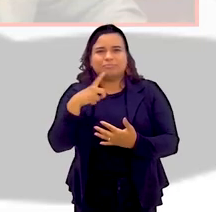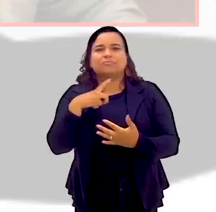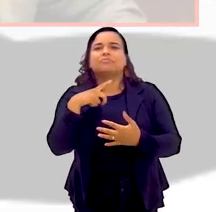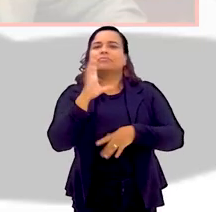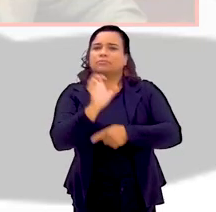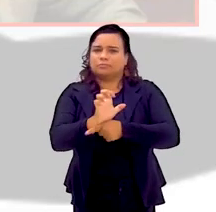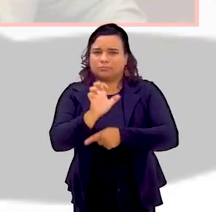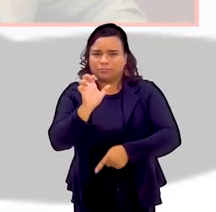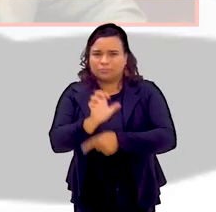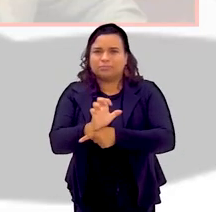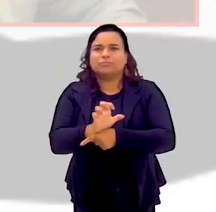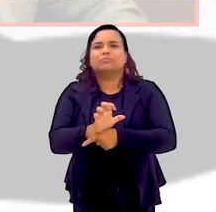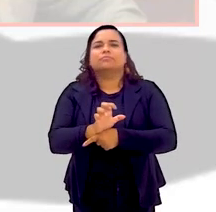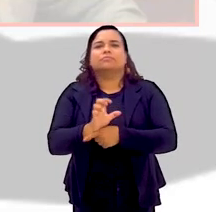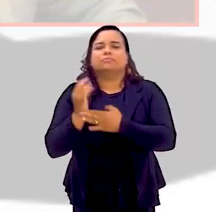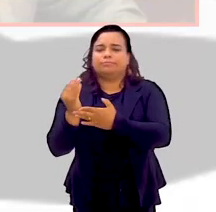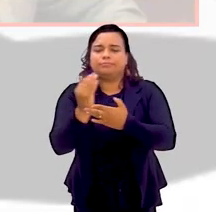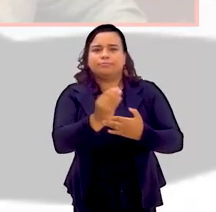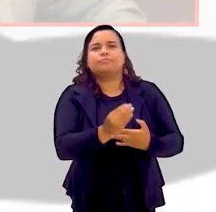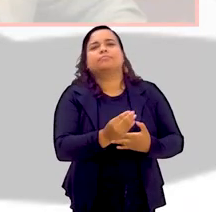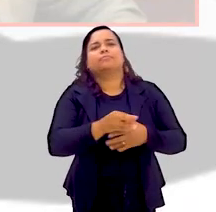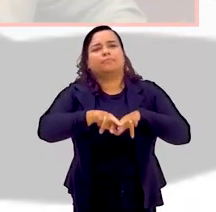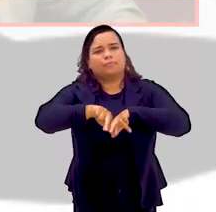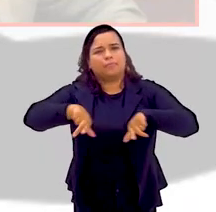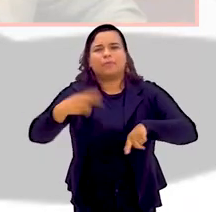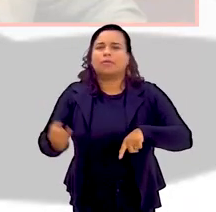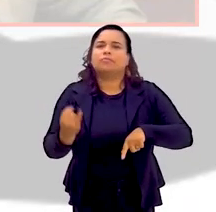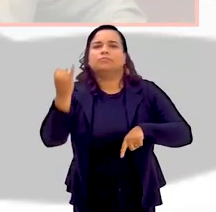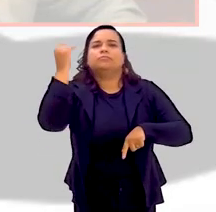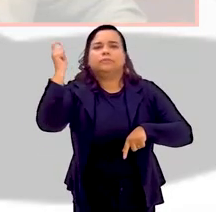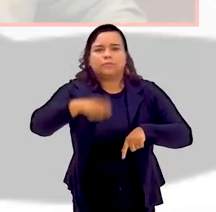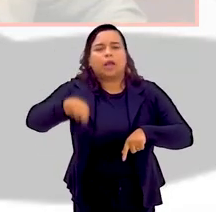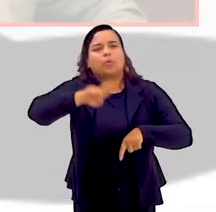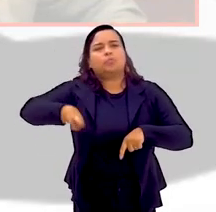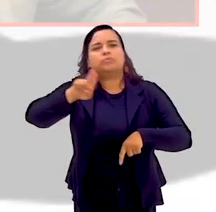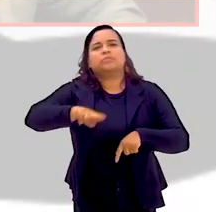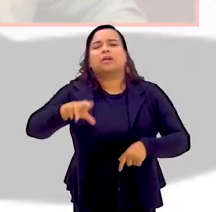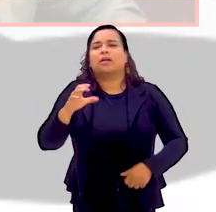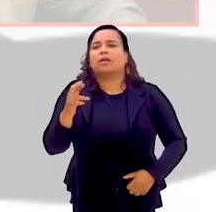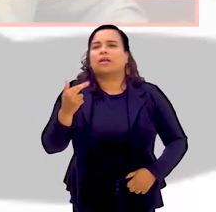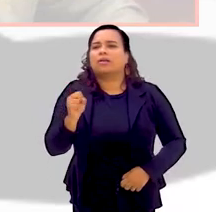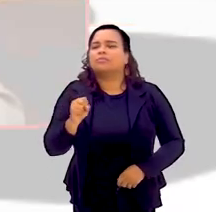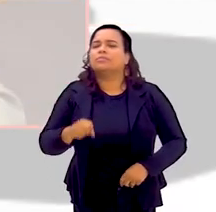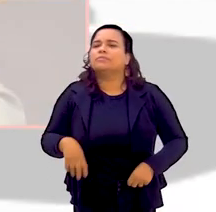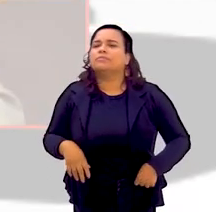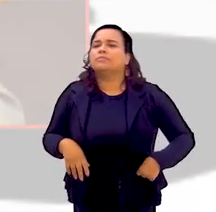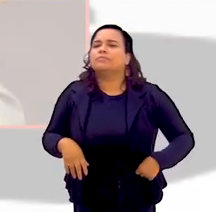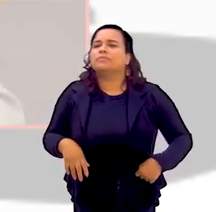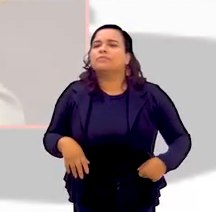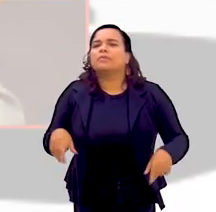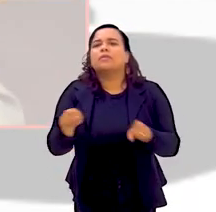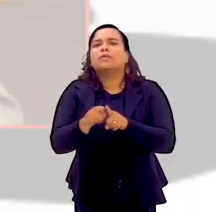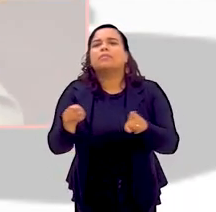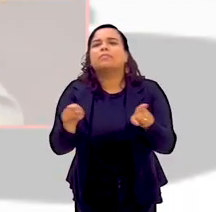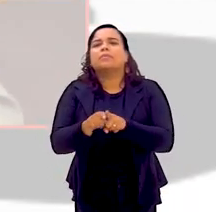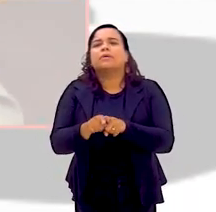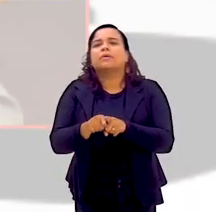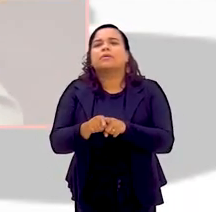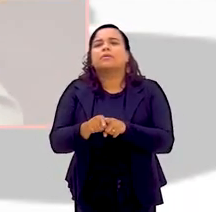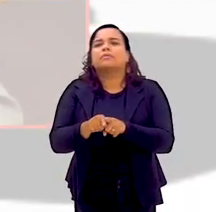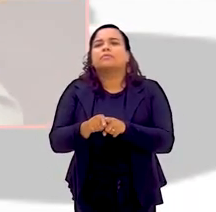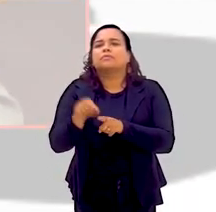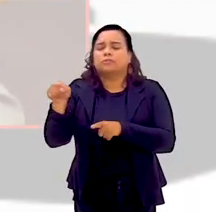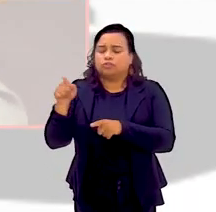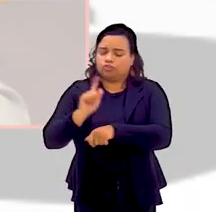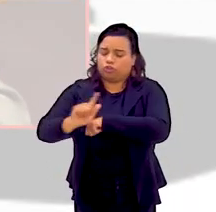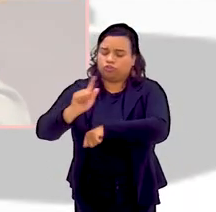de muitos estados que mandam para cá exposições muito importantes para serem usufruídas no CRAB. Então, essa conjugação entre uma gestão